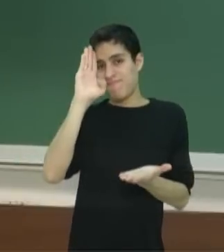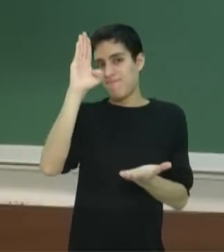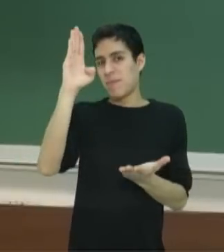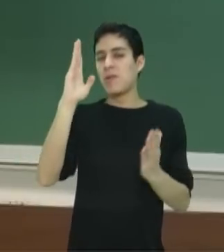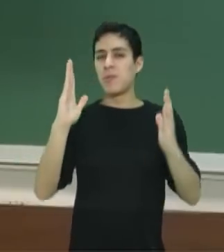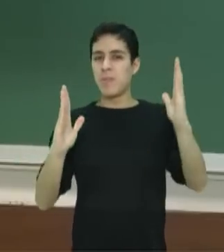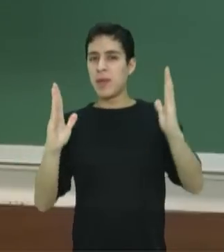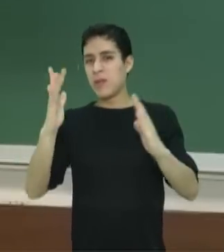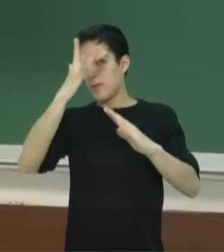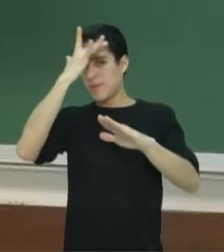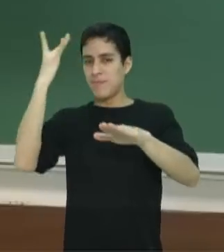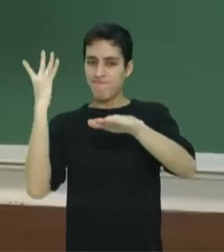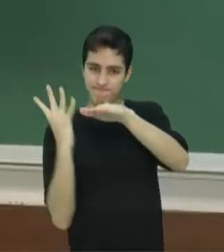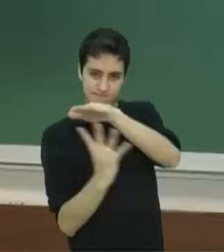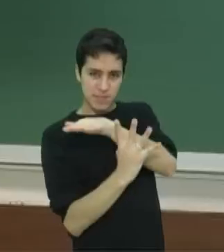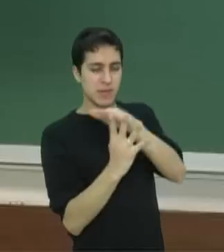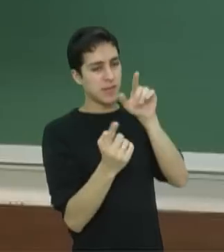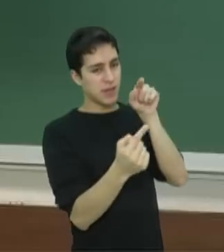imigração. Vamos lá?